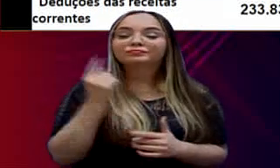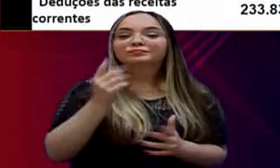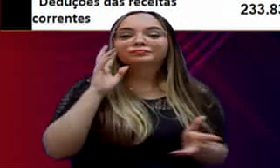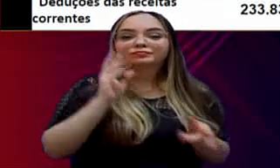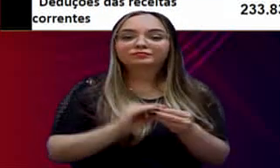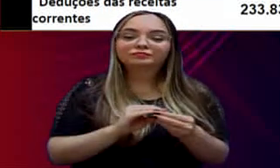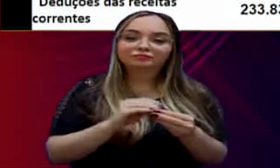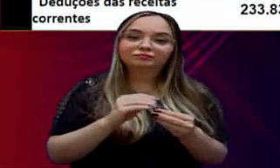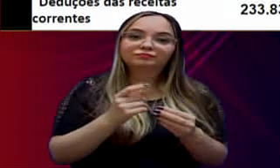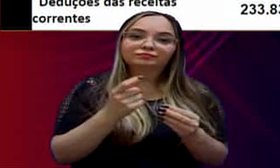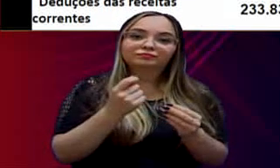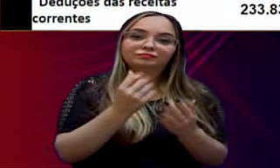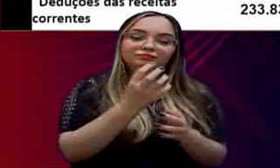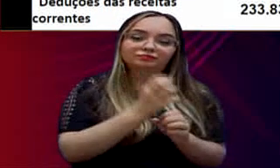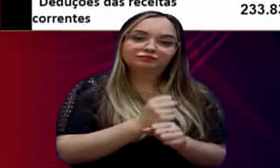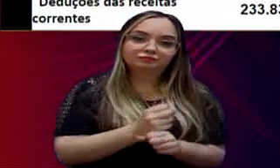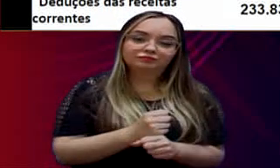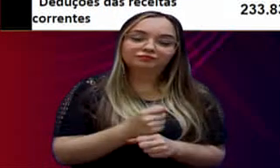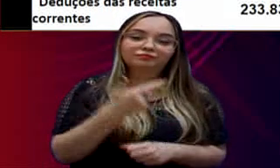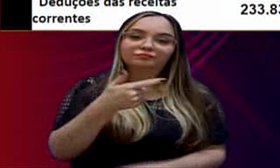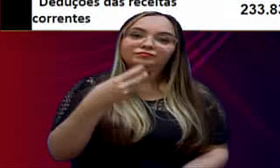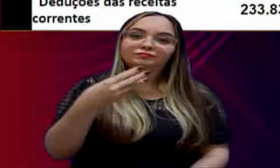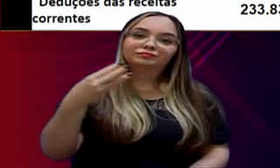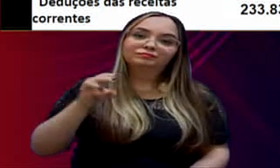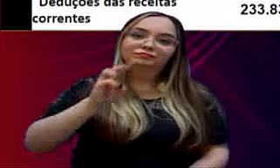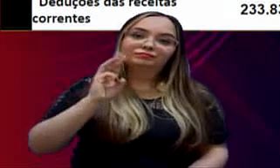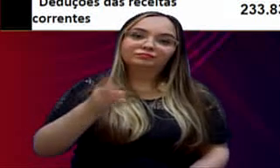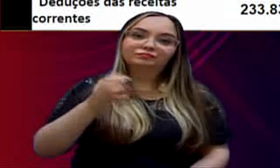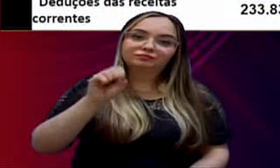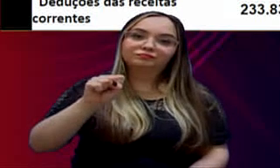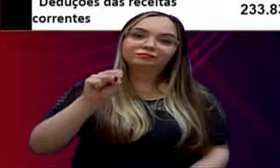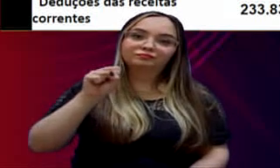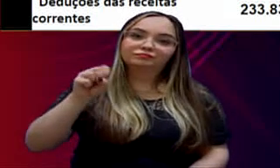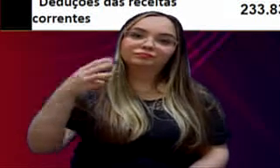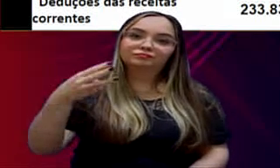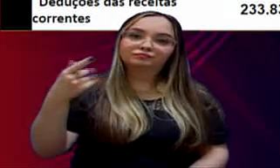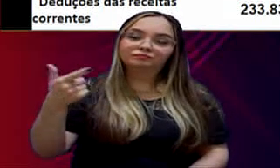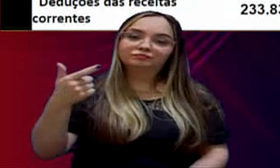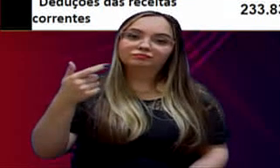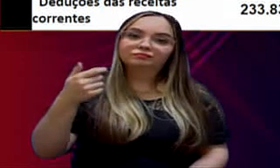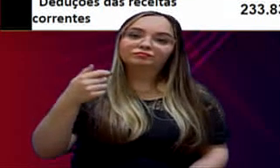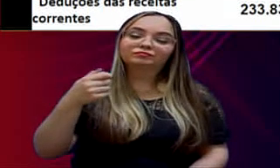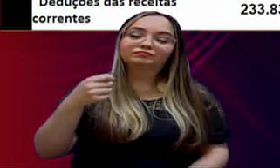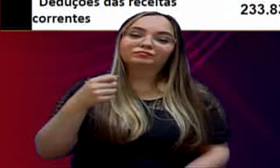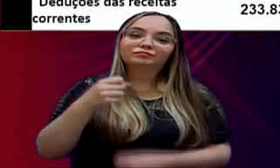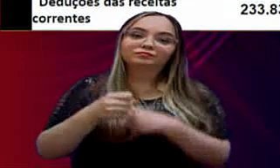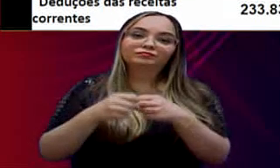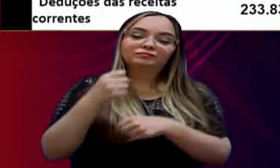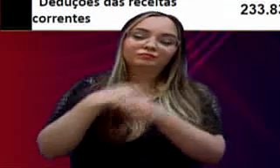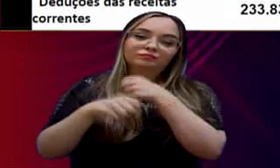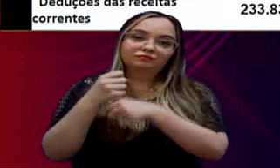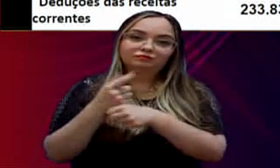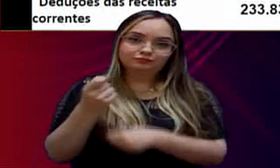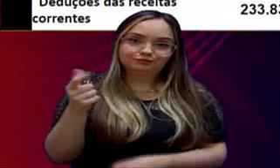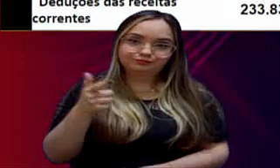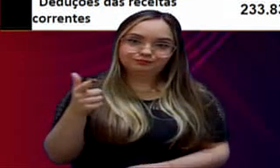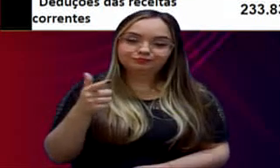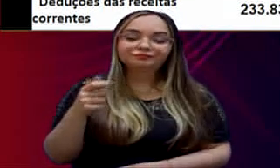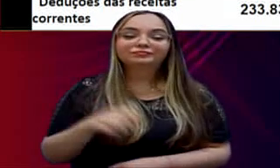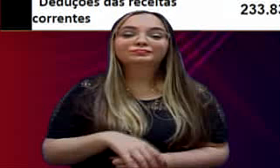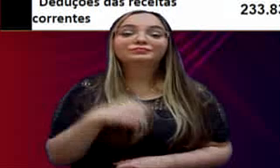da receita correntes 233 milhões e 832 em arrecadado em 2022